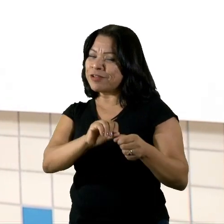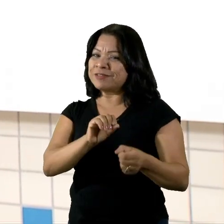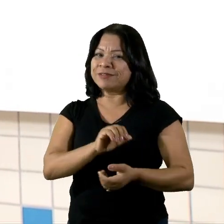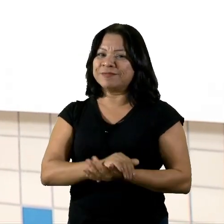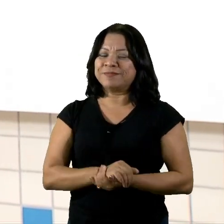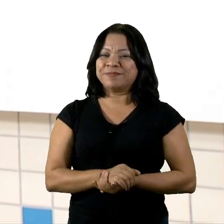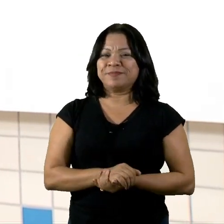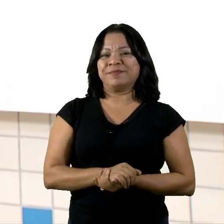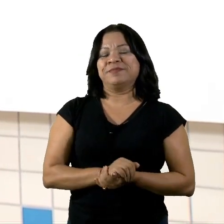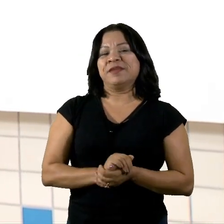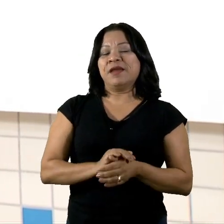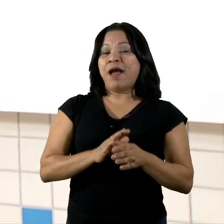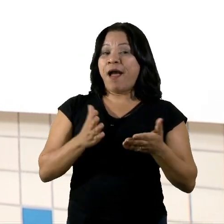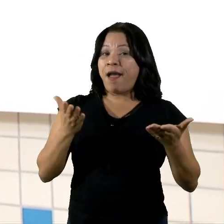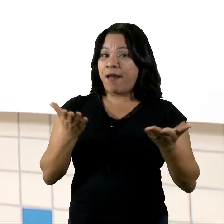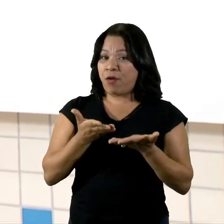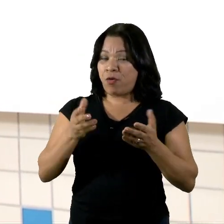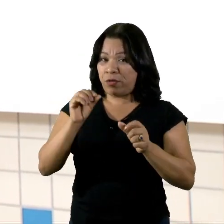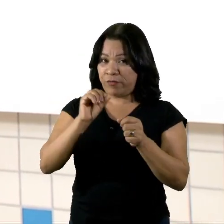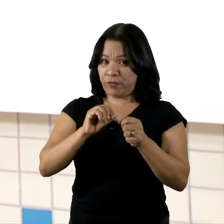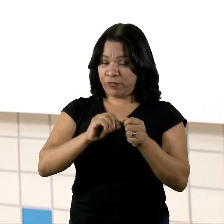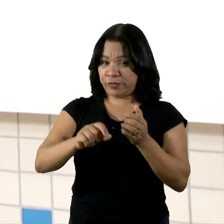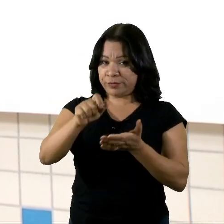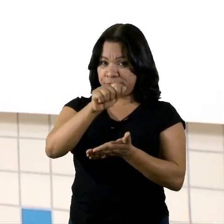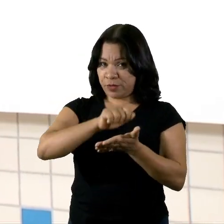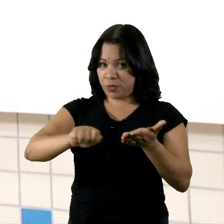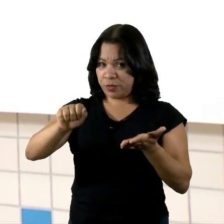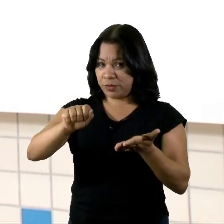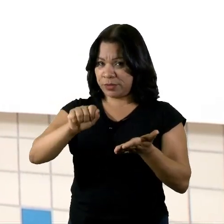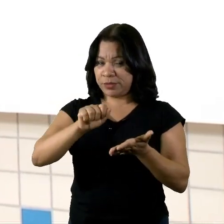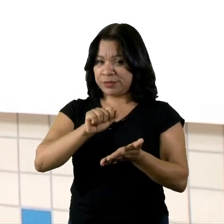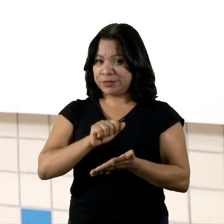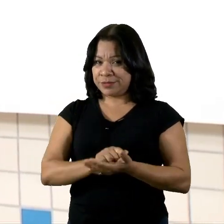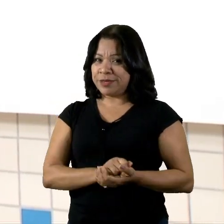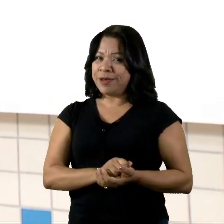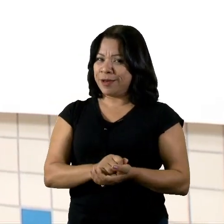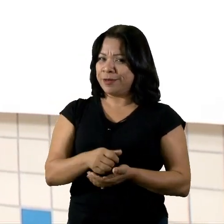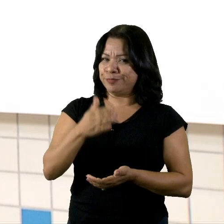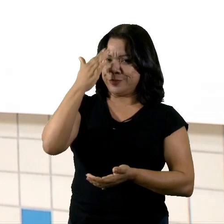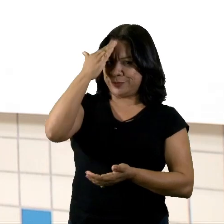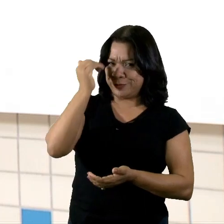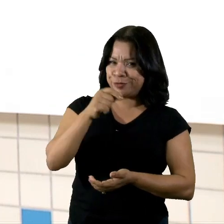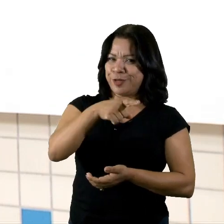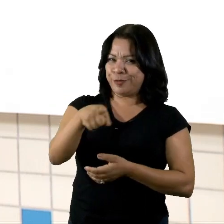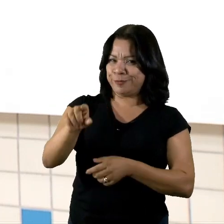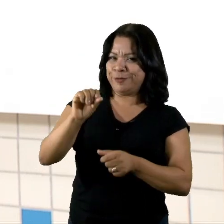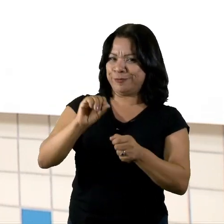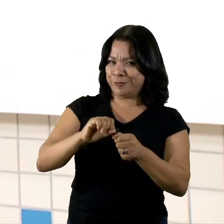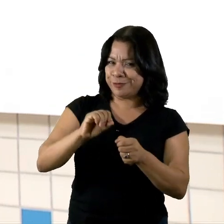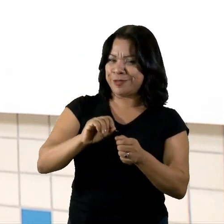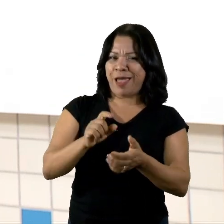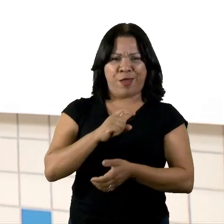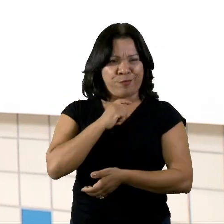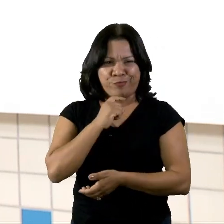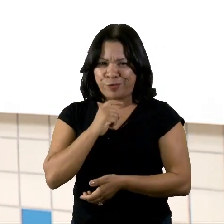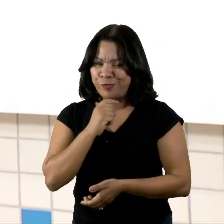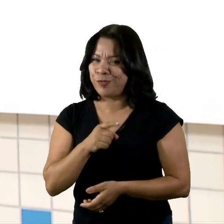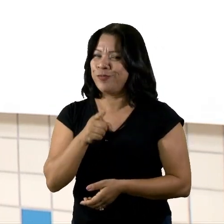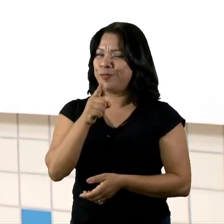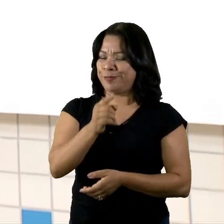Agora eu vou fazer a correção, né? Certo? É claro que vocês fizeram, né? Eu não tenho dúvidas disso. Então, assim, eu só